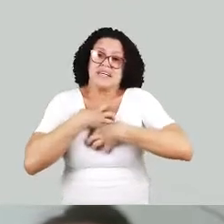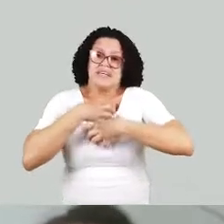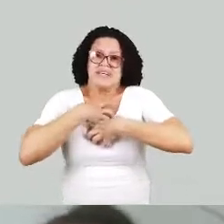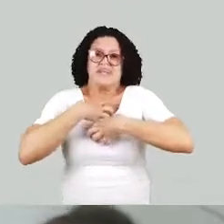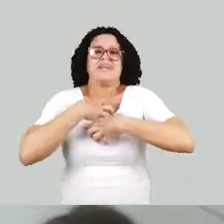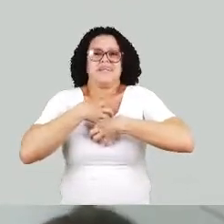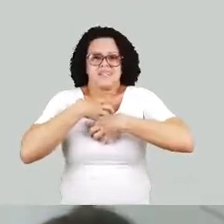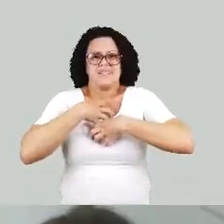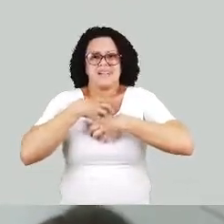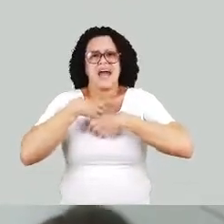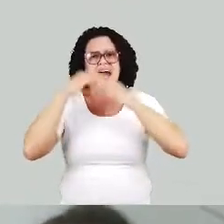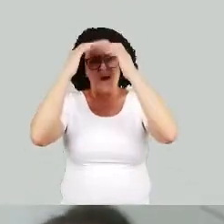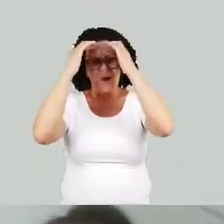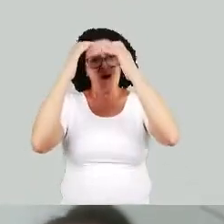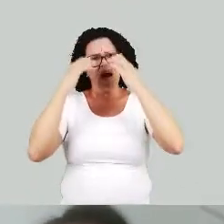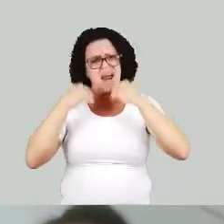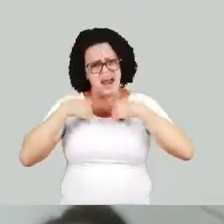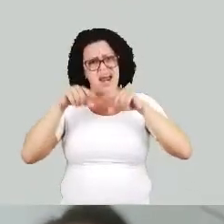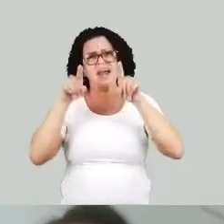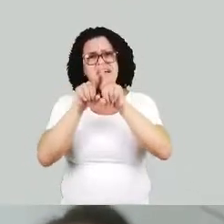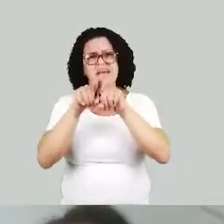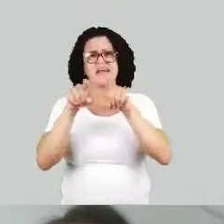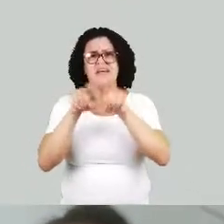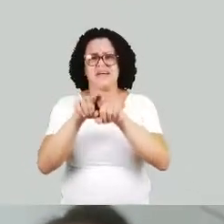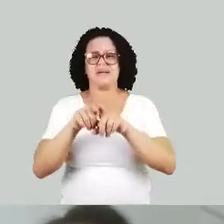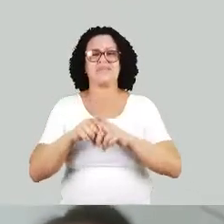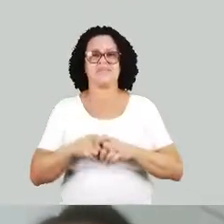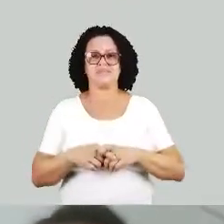muito respeito, com muita